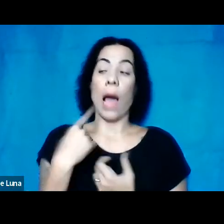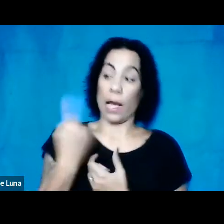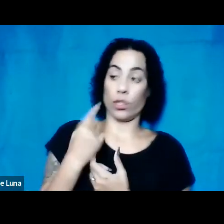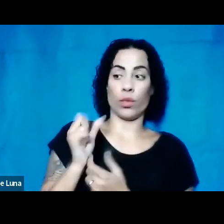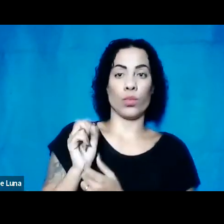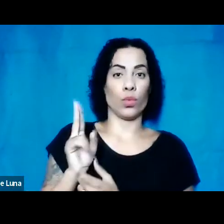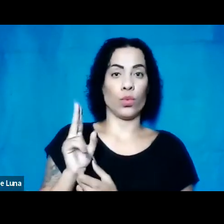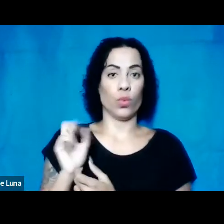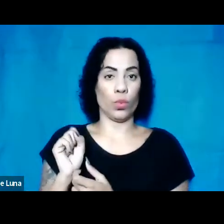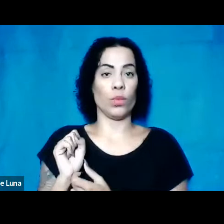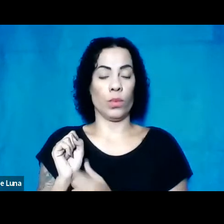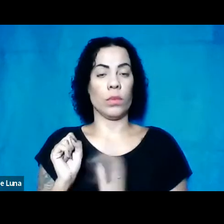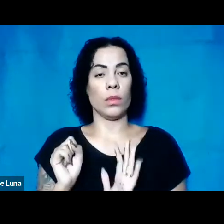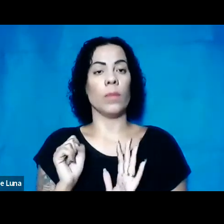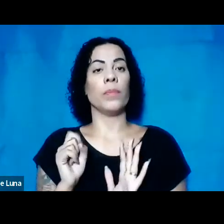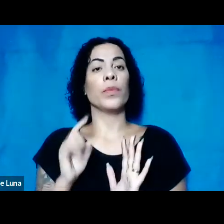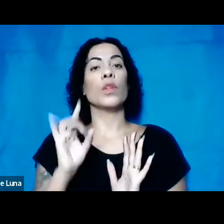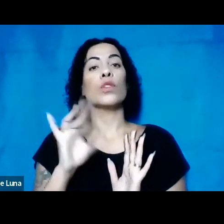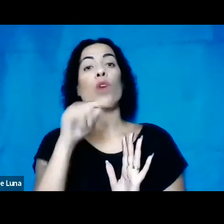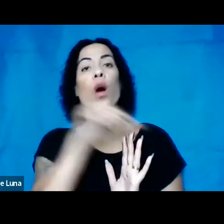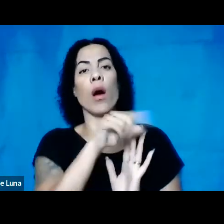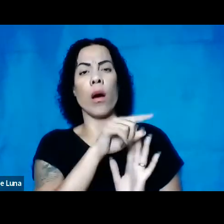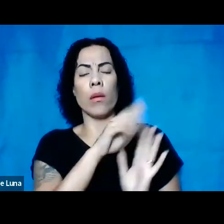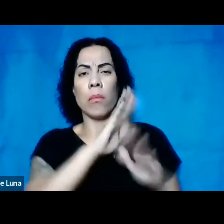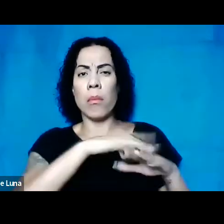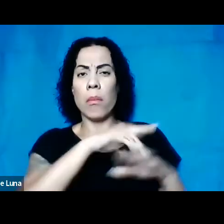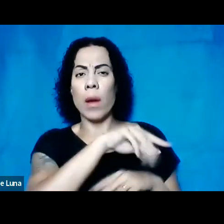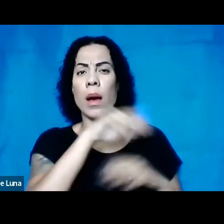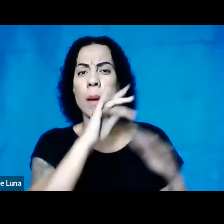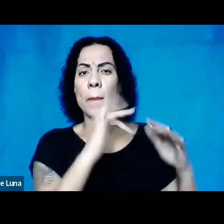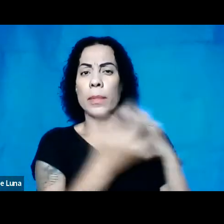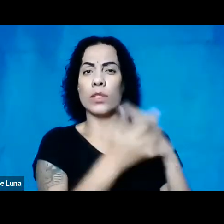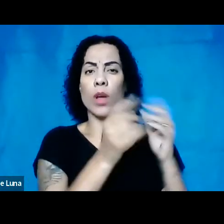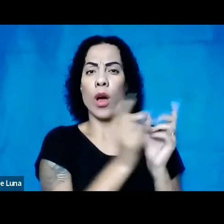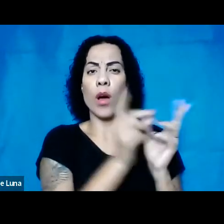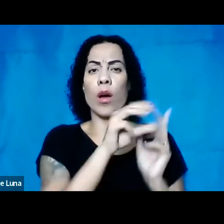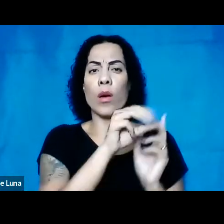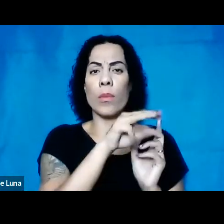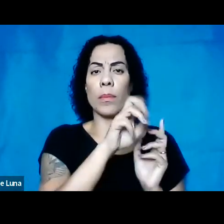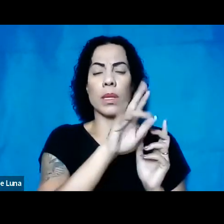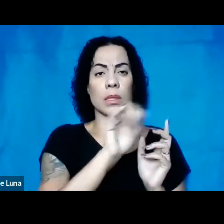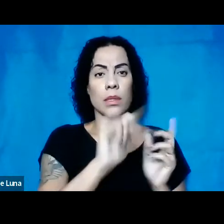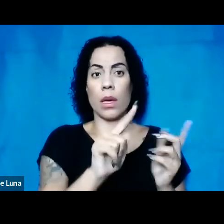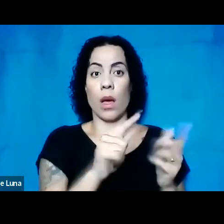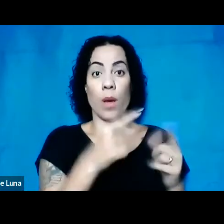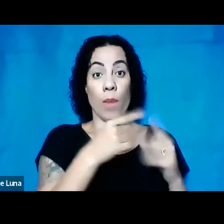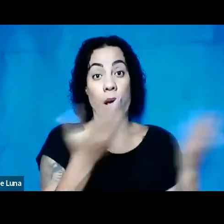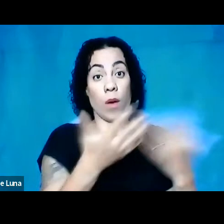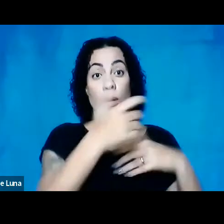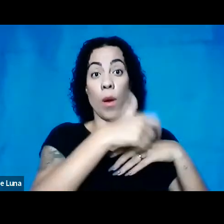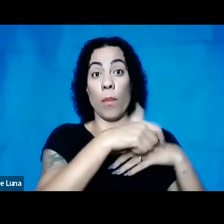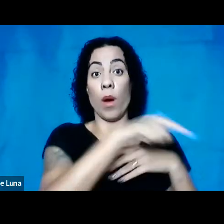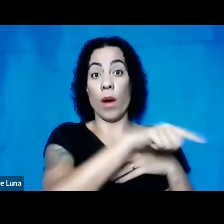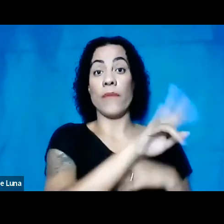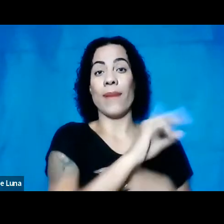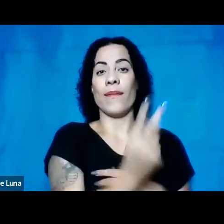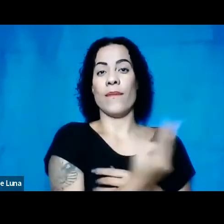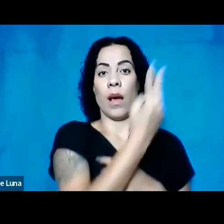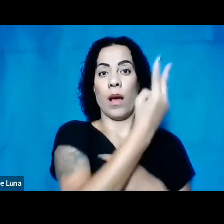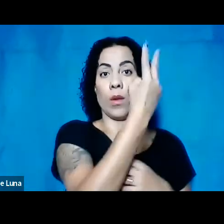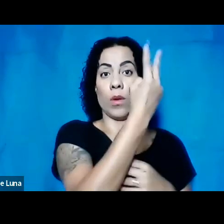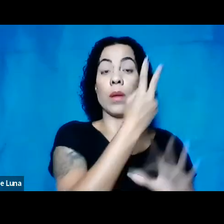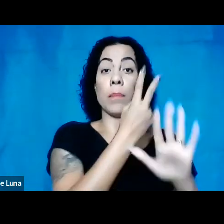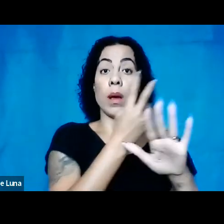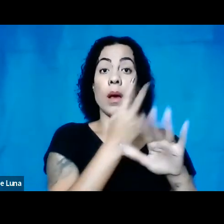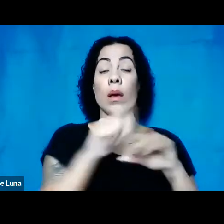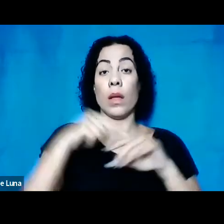falado pela mídia comercial, porque eles, ao nesse momento valorizarem o SUS, eles têm também um